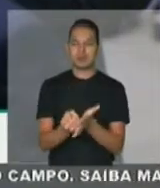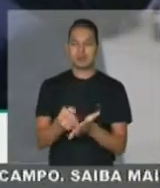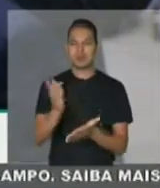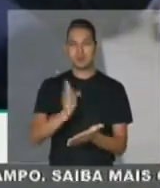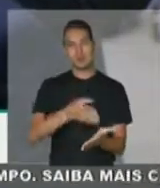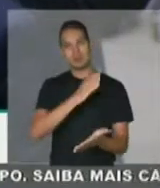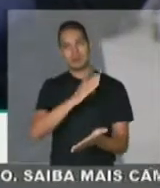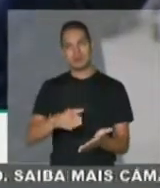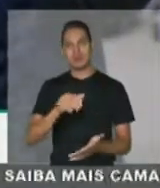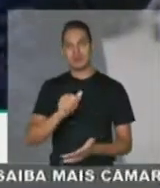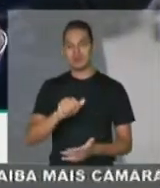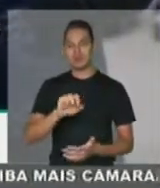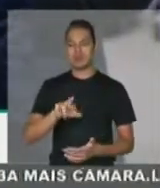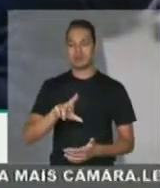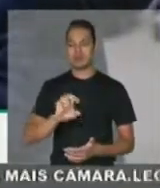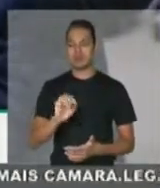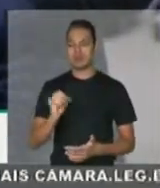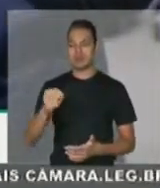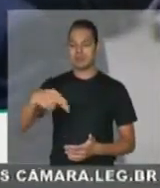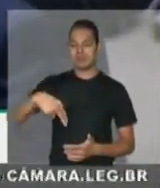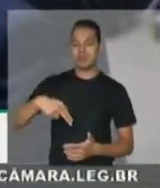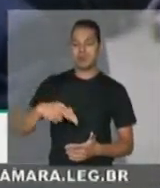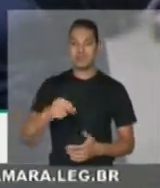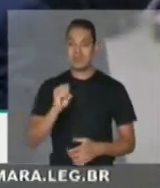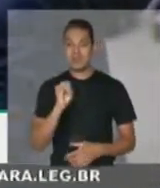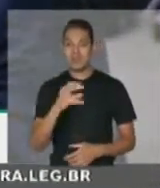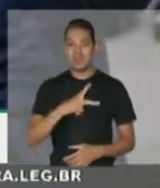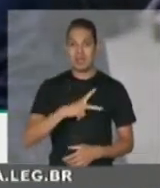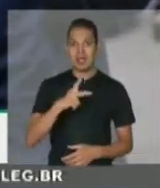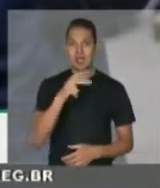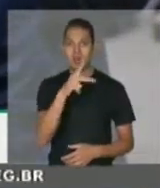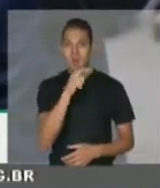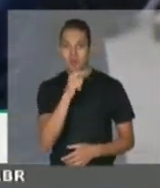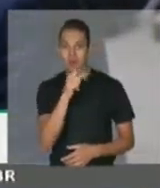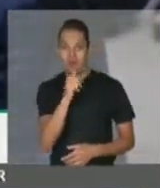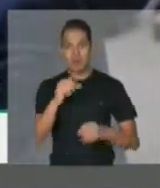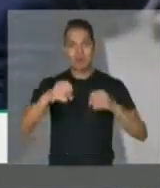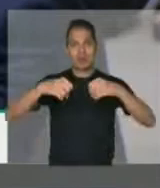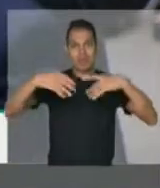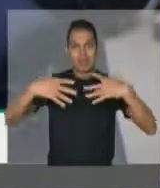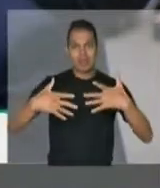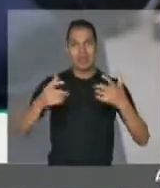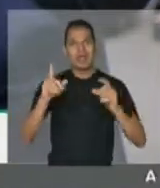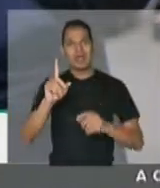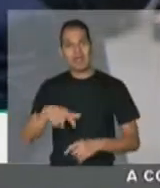atual empresa Enel. Então, privatizar água, privatizar energia elétrica, é